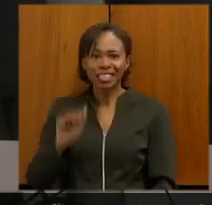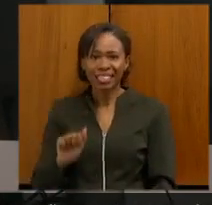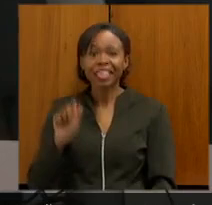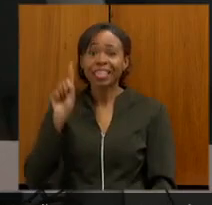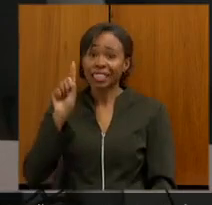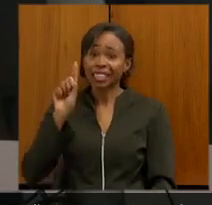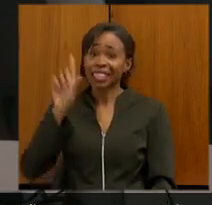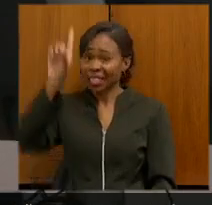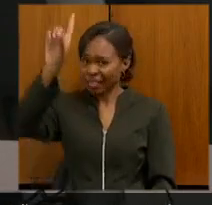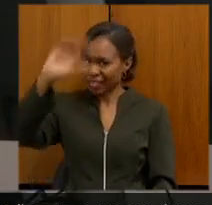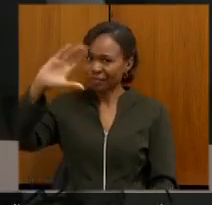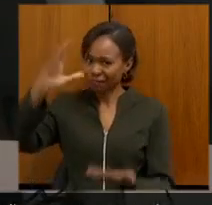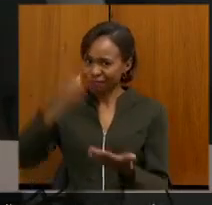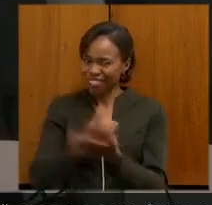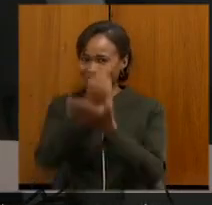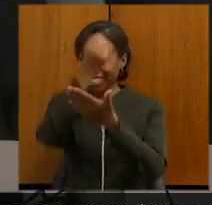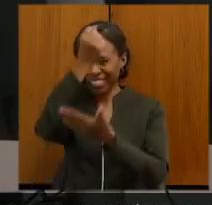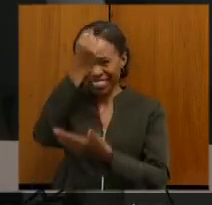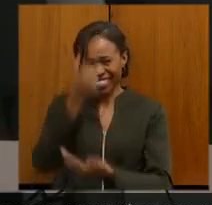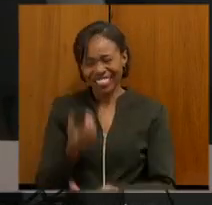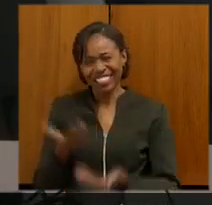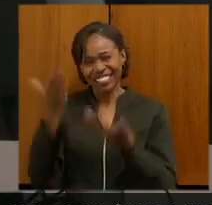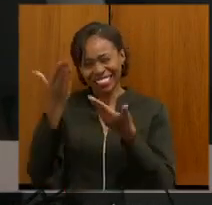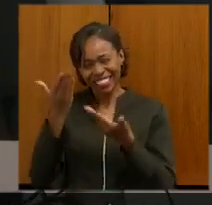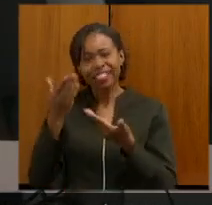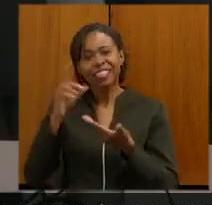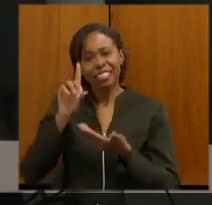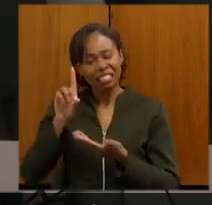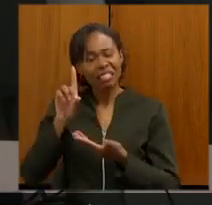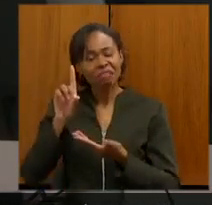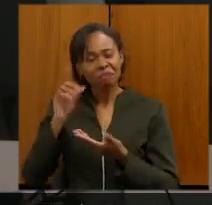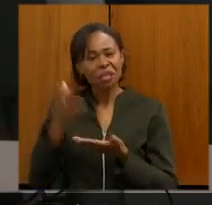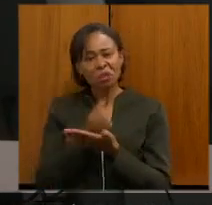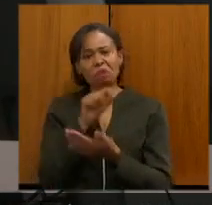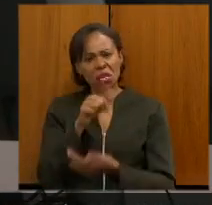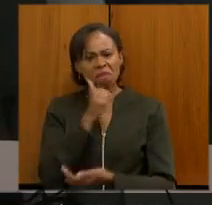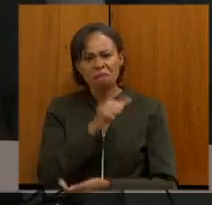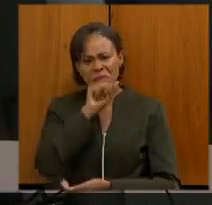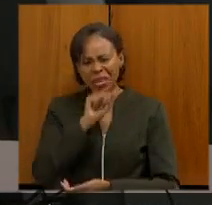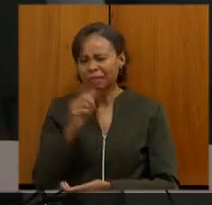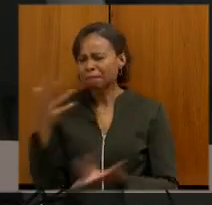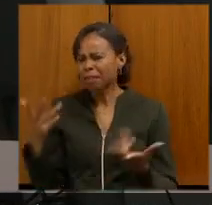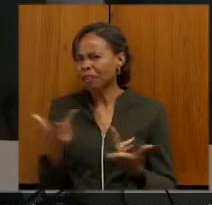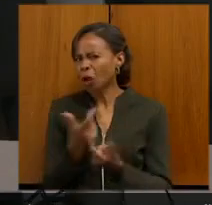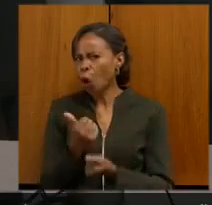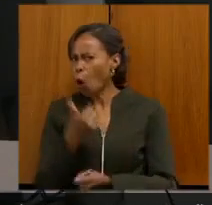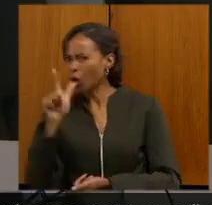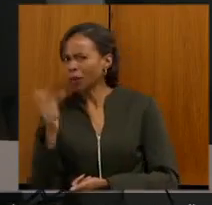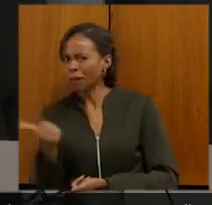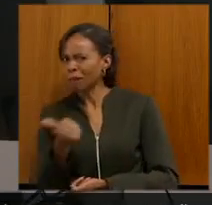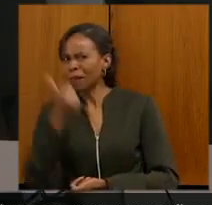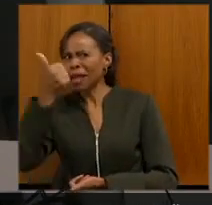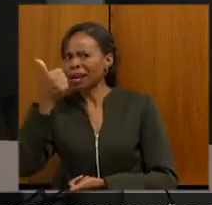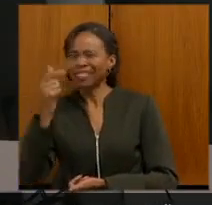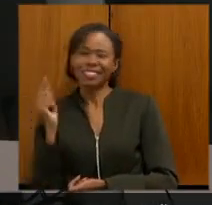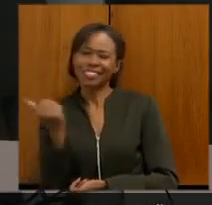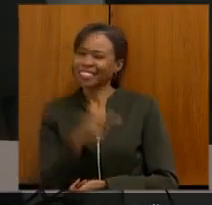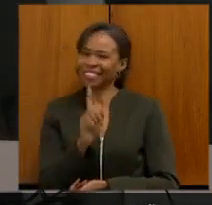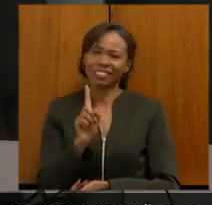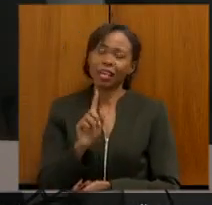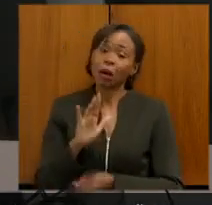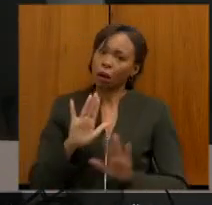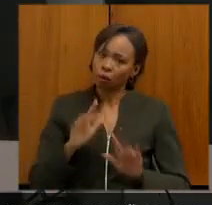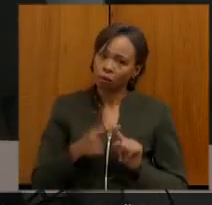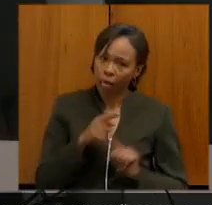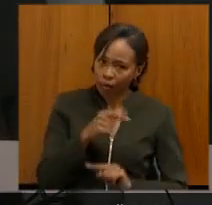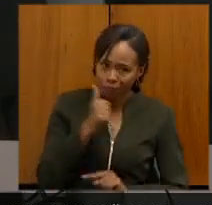selecionou ela tá na seleção dele agora aí mulher maravilhosa não tem nenhuma mulher que usou na terra melhor do que ela mas por que